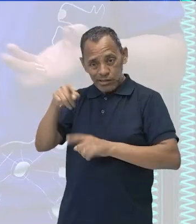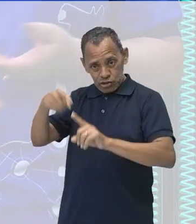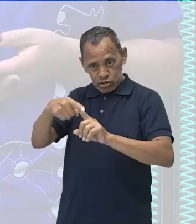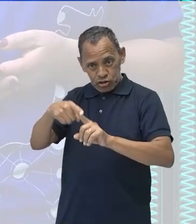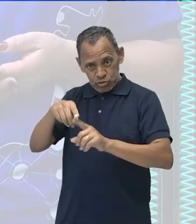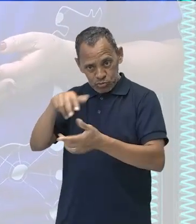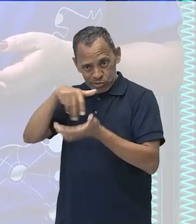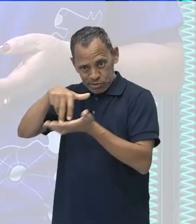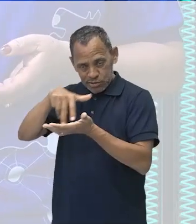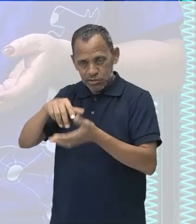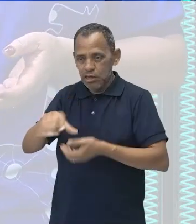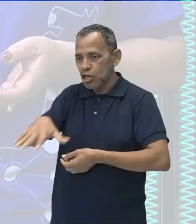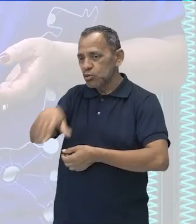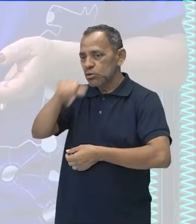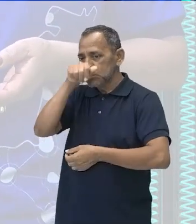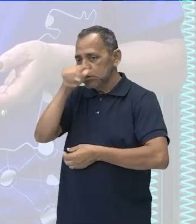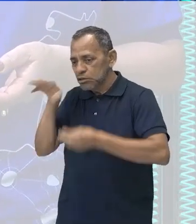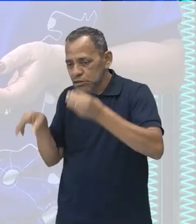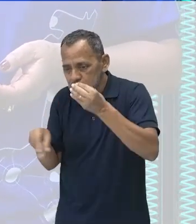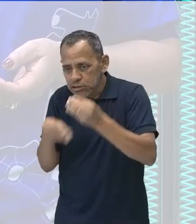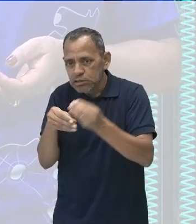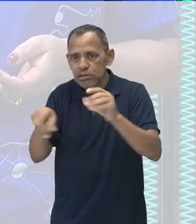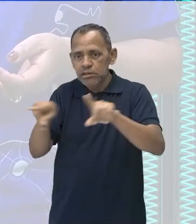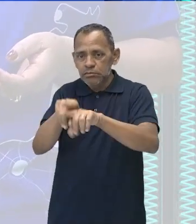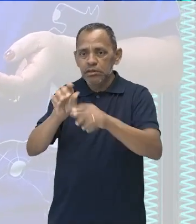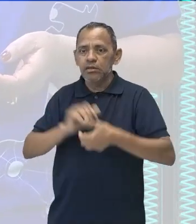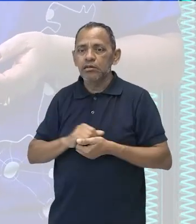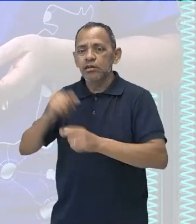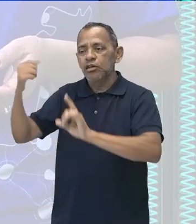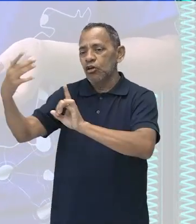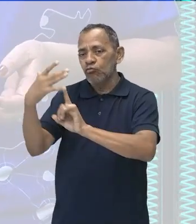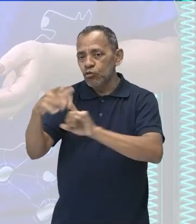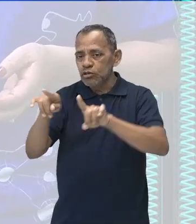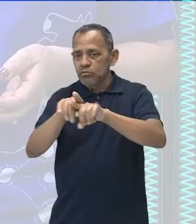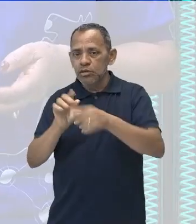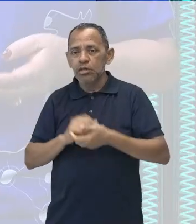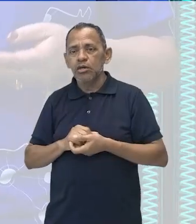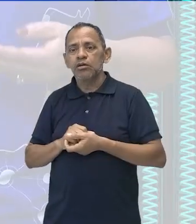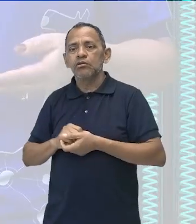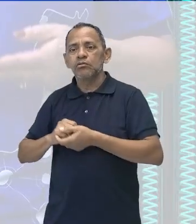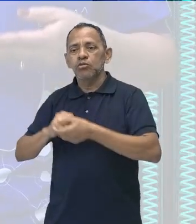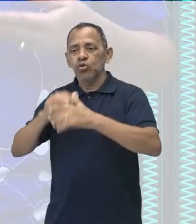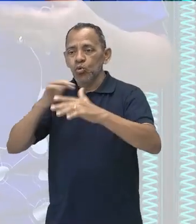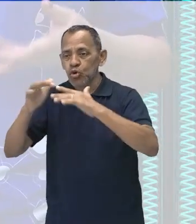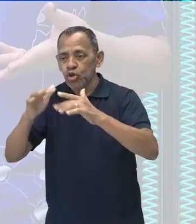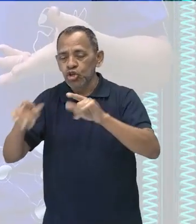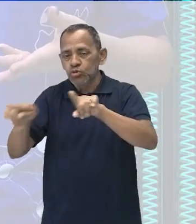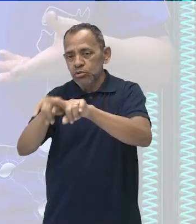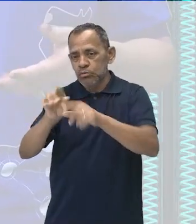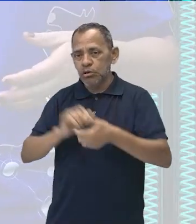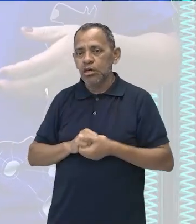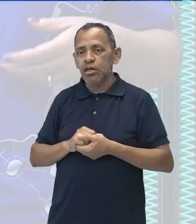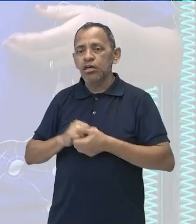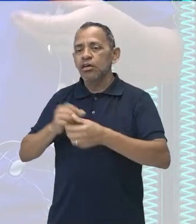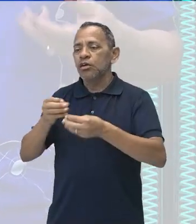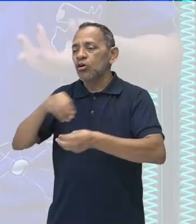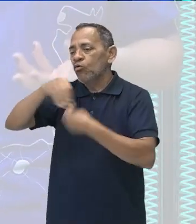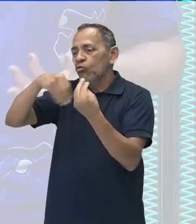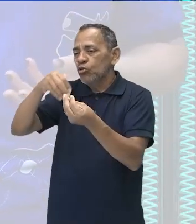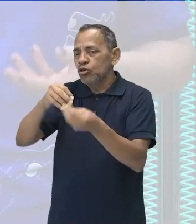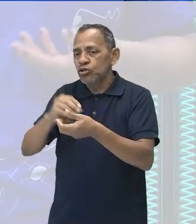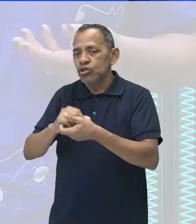respiração é integrada ao movimento, influenciando o ritmo e a fluidez dos passos. Então, a questão